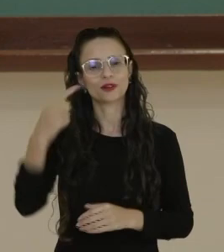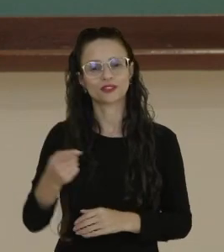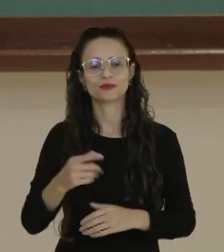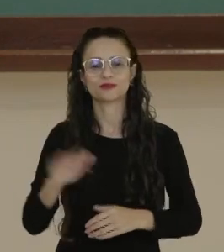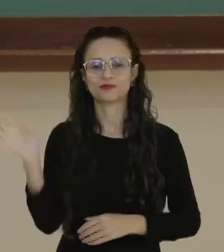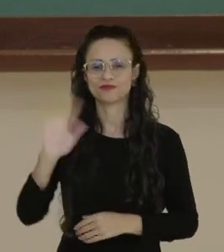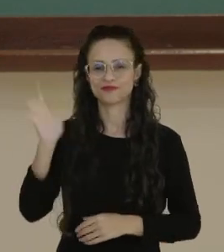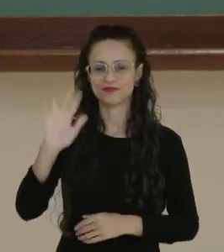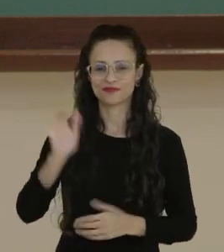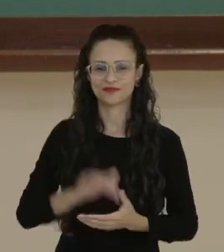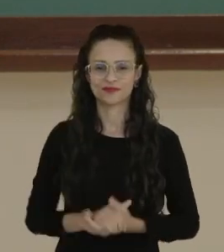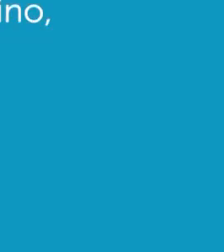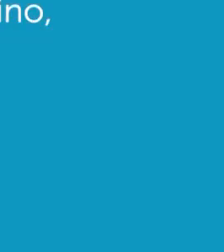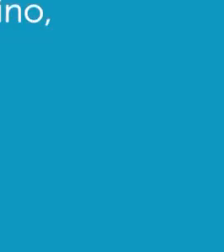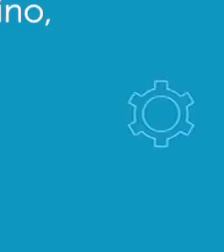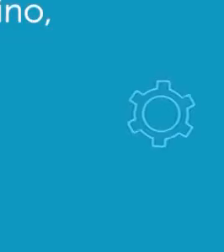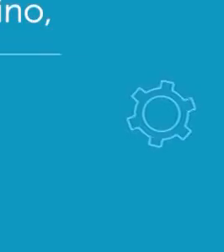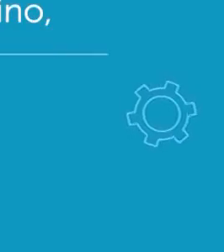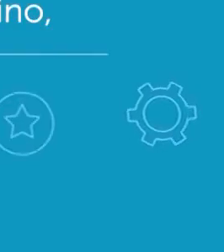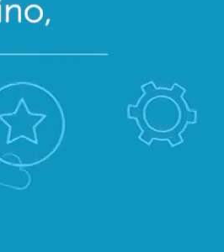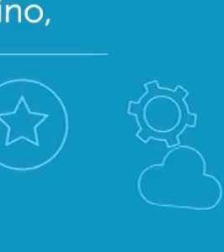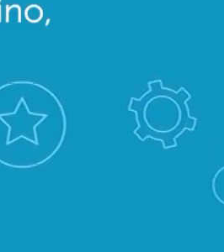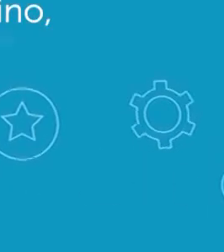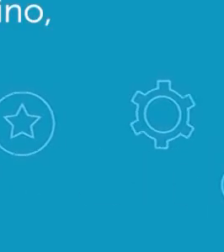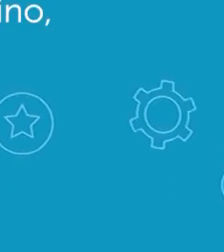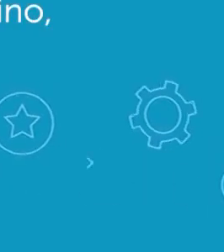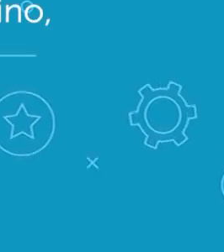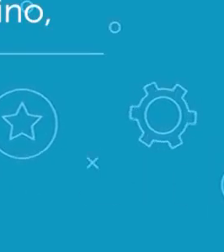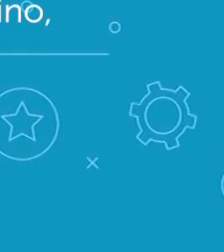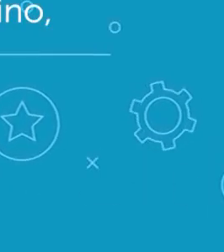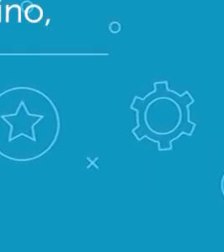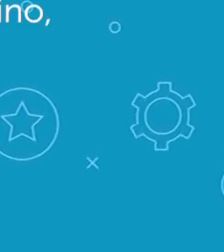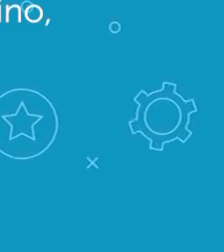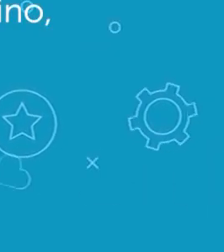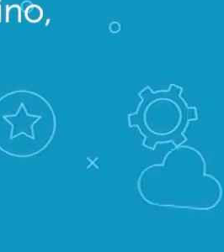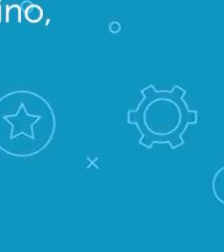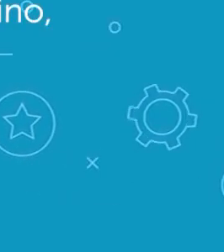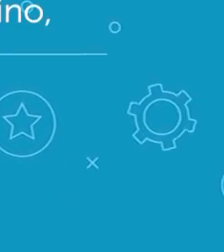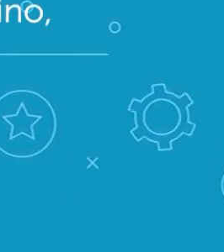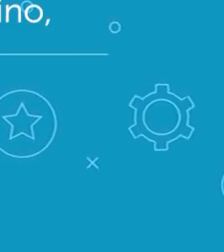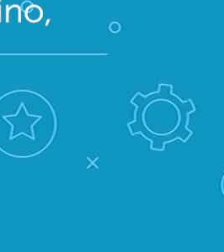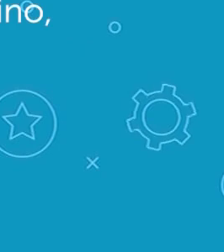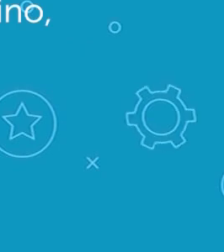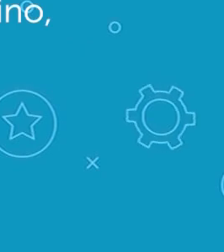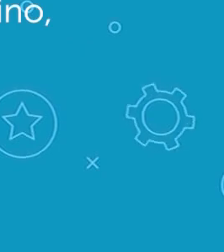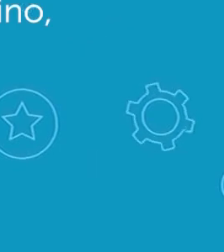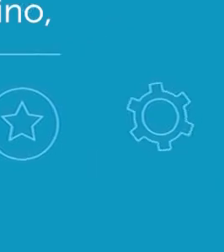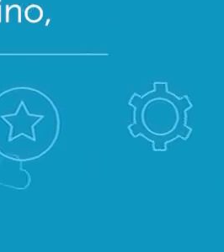queridos. Tchau, tchau.